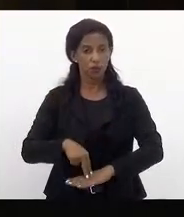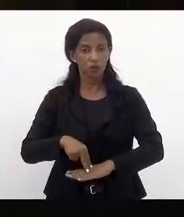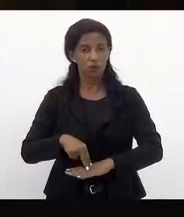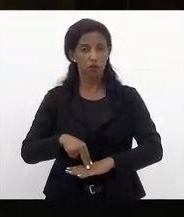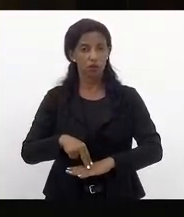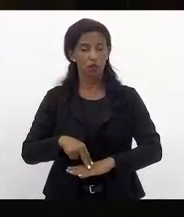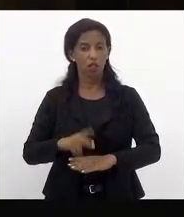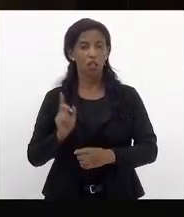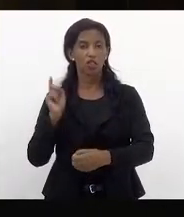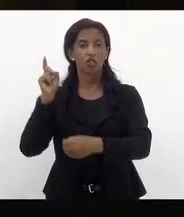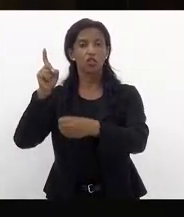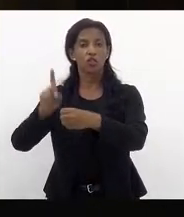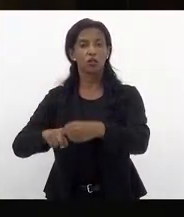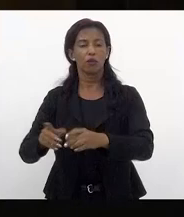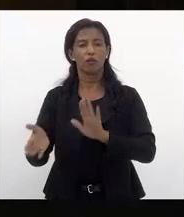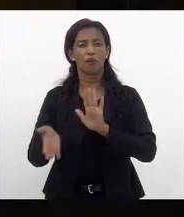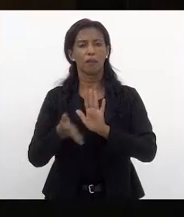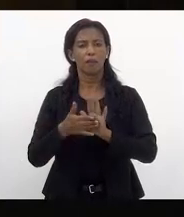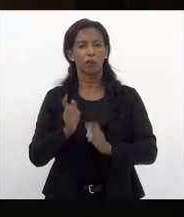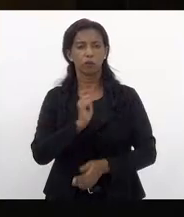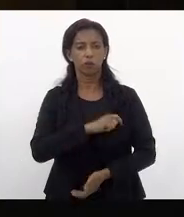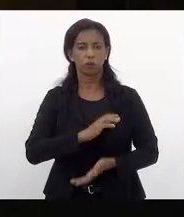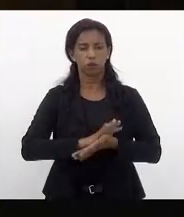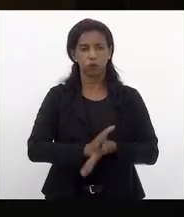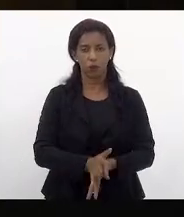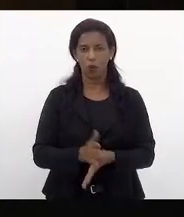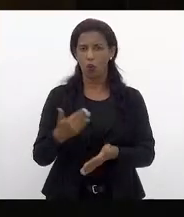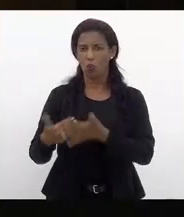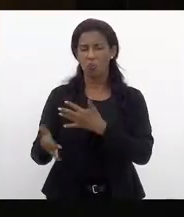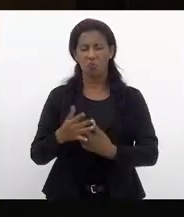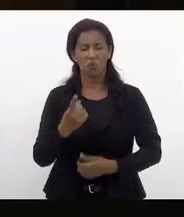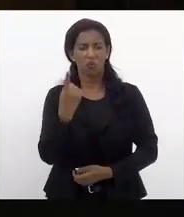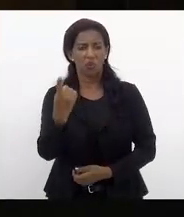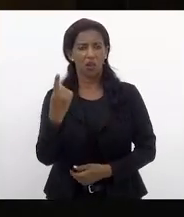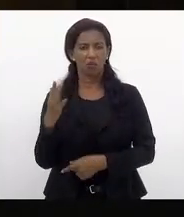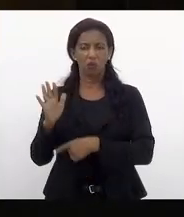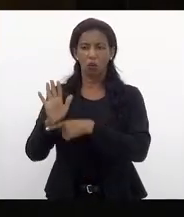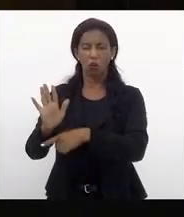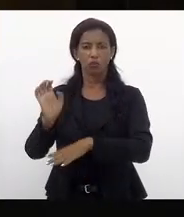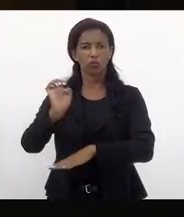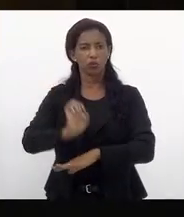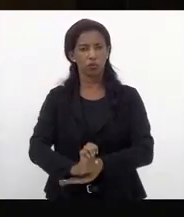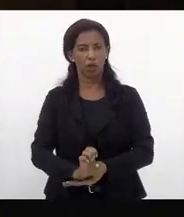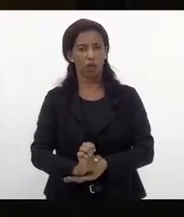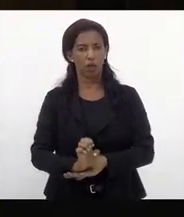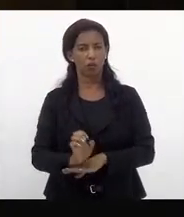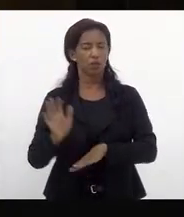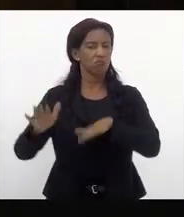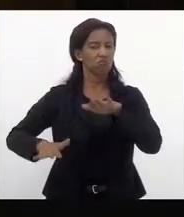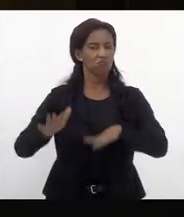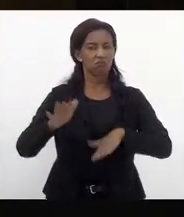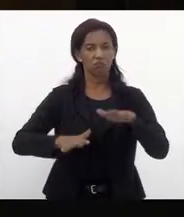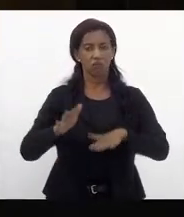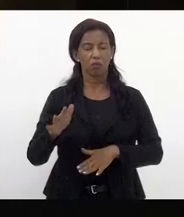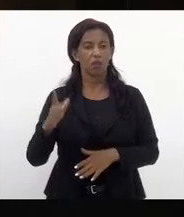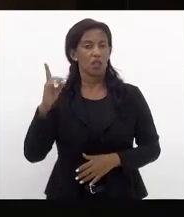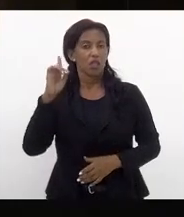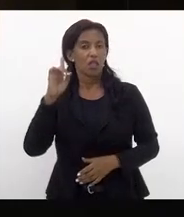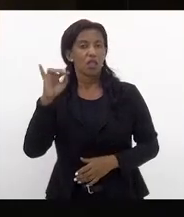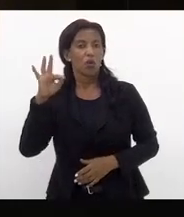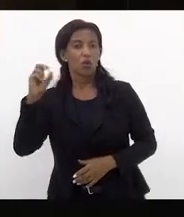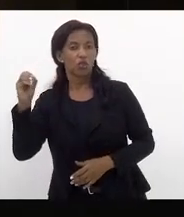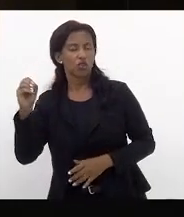de devolução desse pacote de maldades. Qualquer um que defenda o estado do Rio de Janeiro, independente de ideologia,